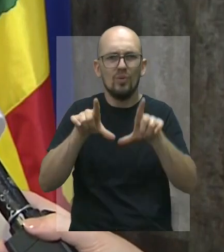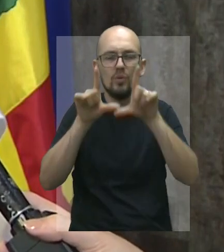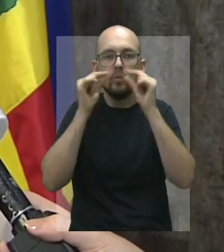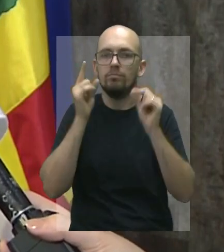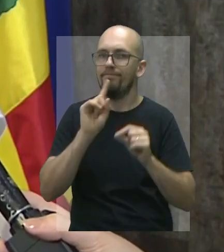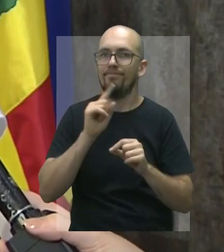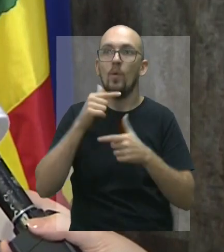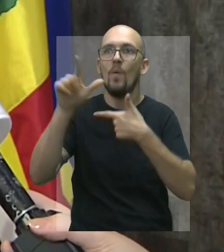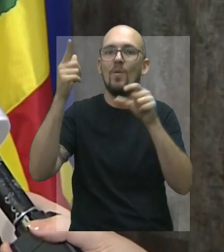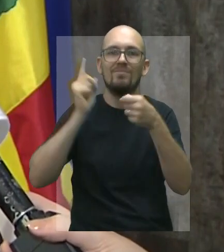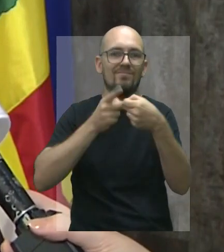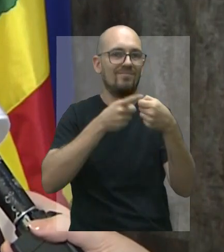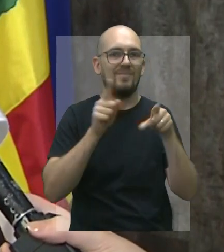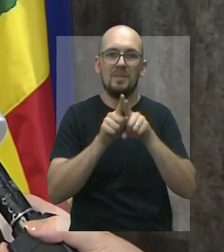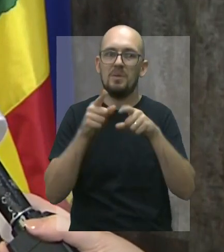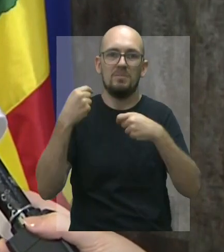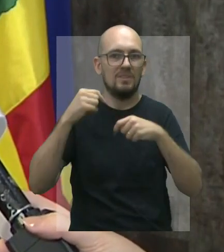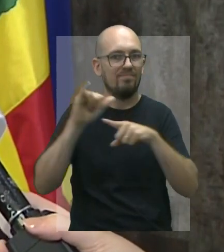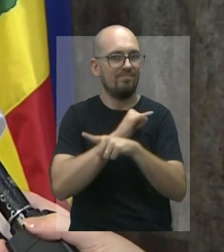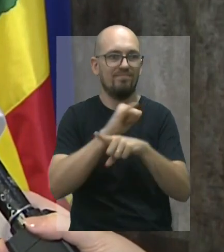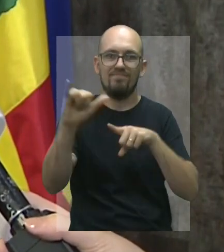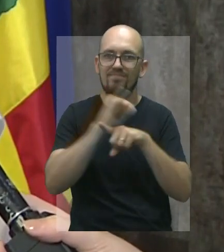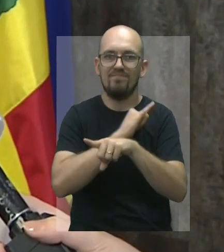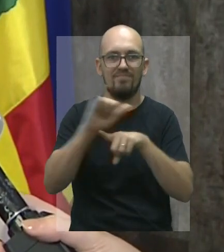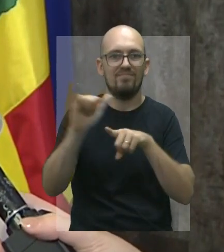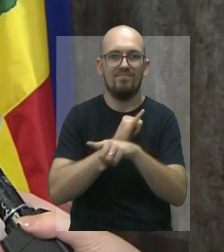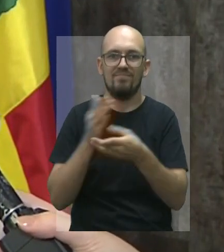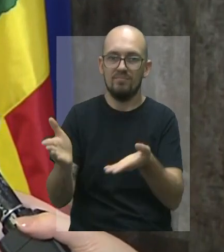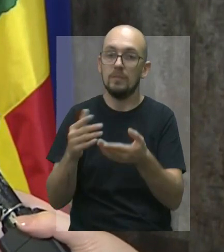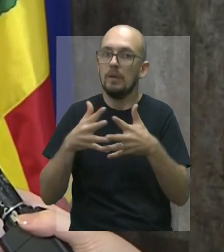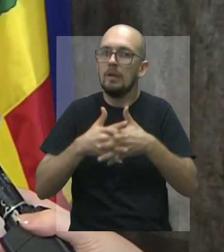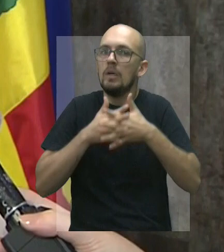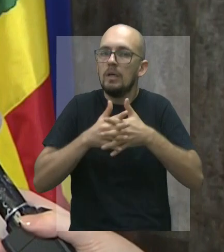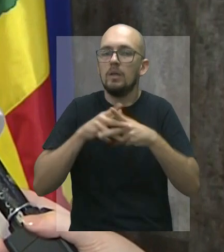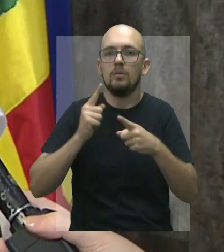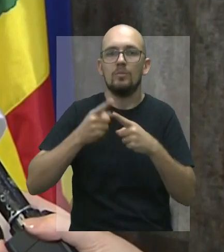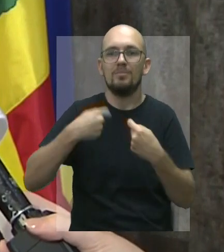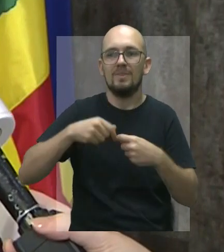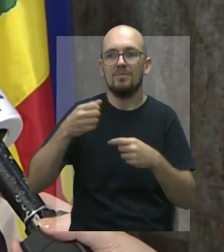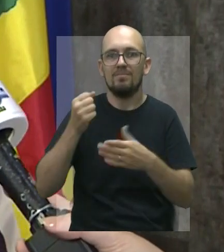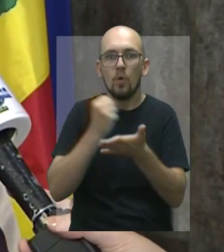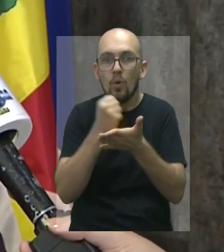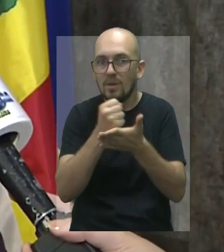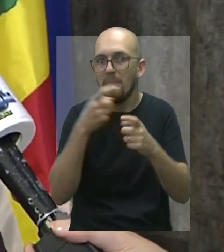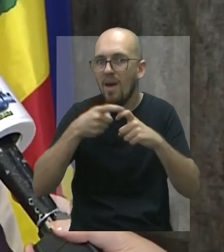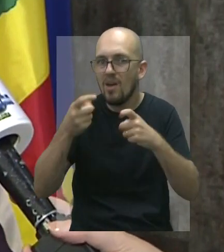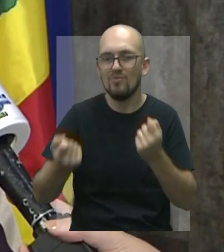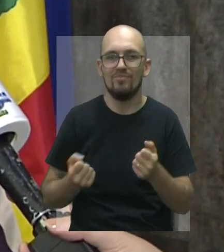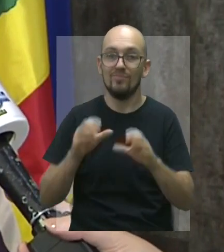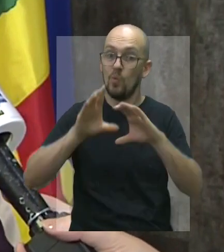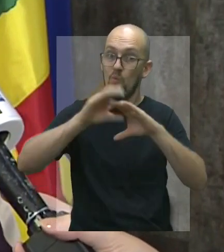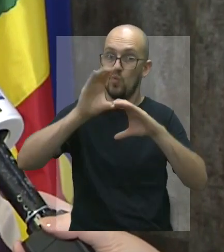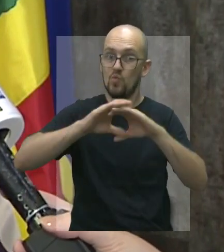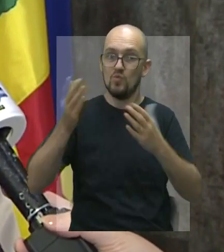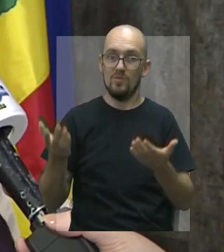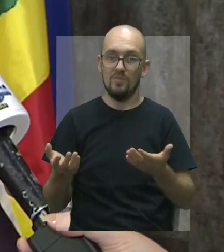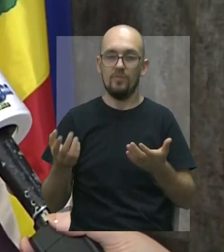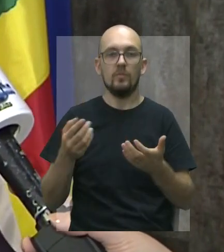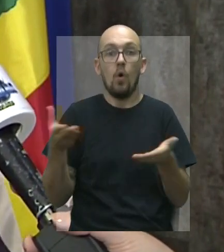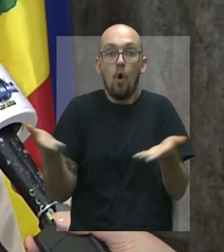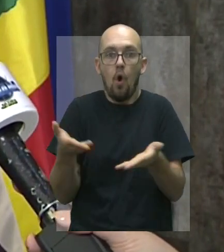correr atrás de atendimento dessa demanda. Então isso é muito complicado, porque nós temos que contratar médicos por concurso público. Hoje os